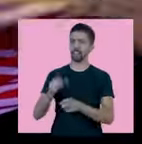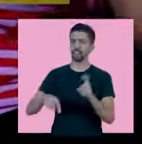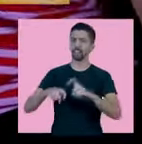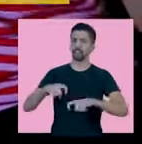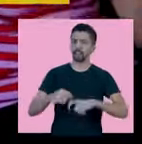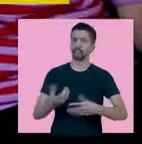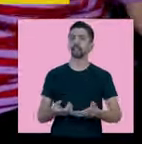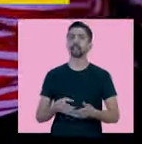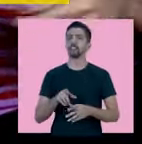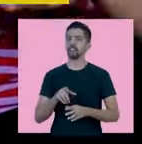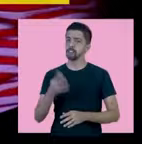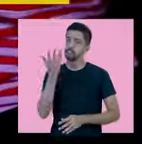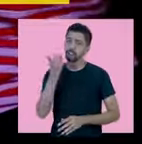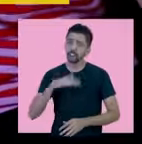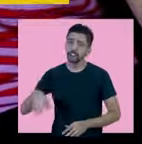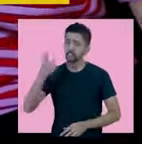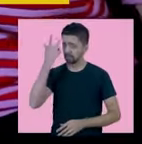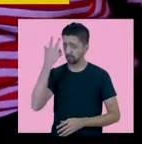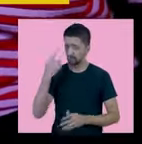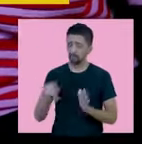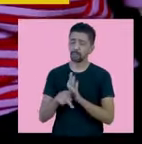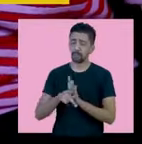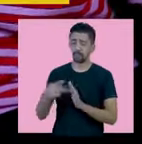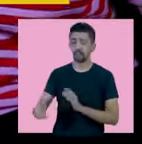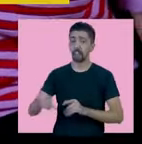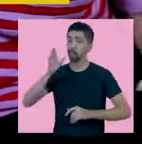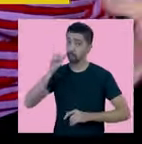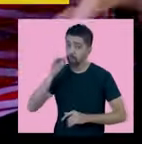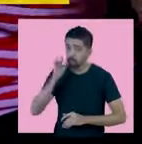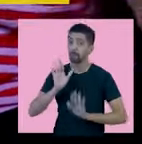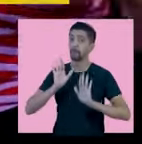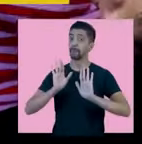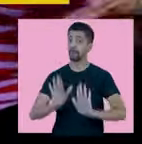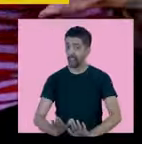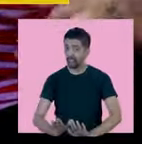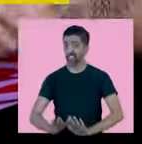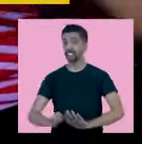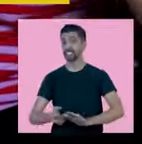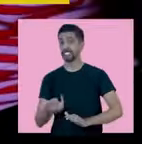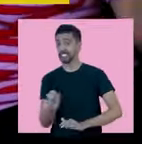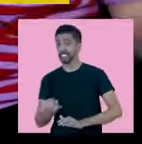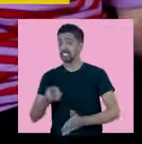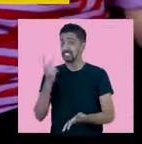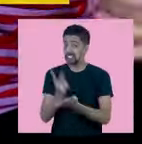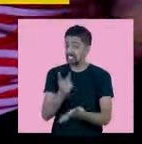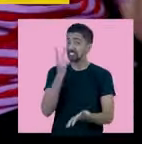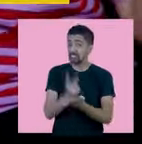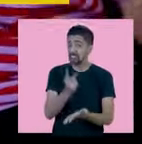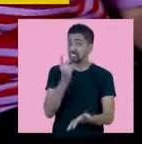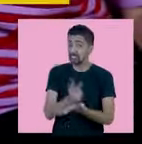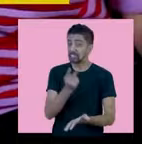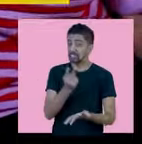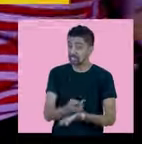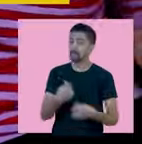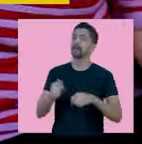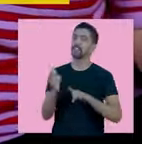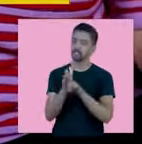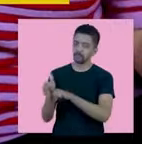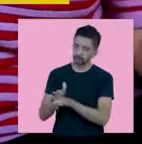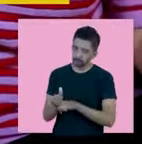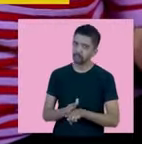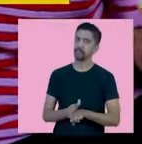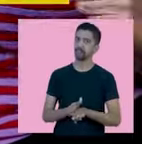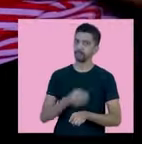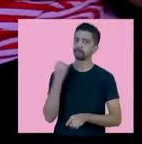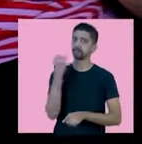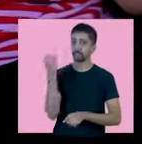que crianças são curiosas e vão expressar essa curiosidade em algum momento, mas se isso for um comportamento muito súbito e muito repetitivo, vale a